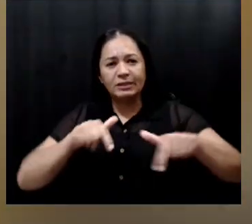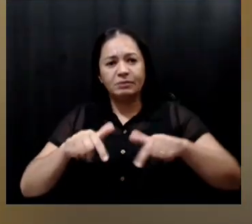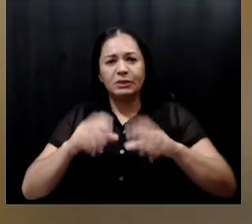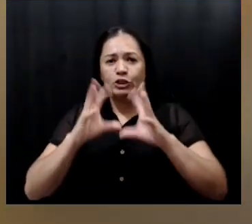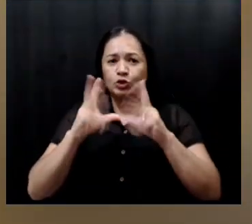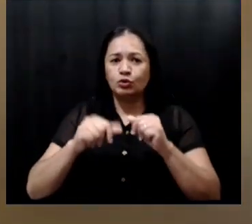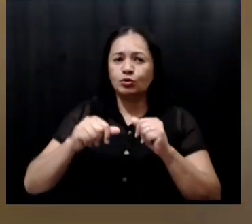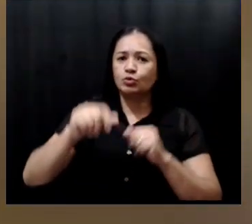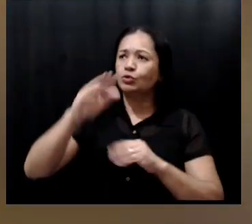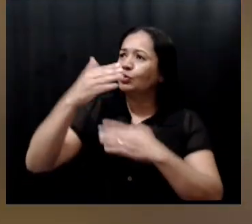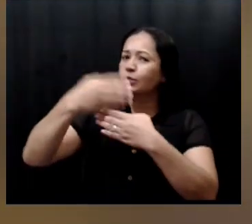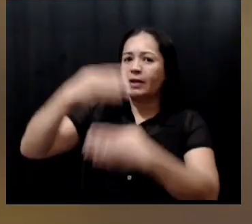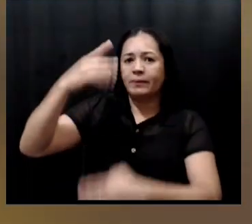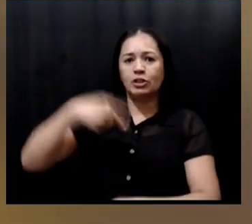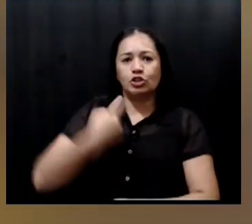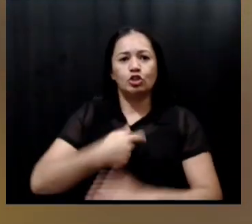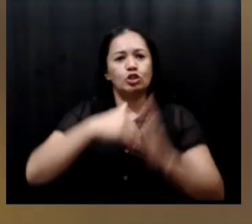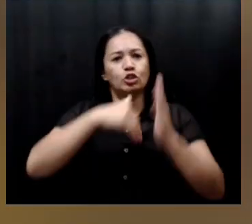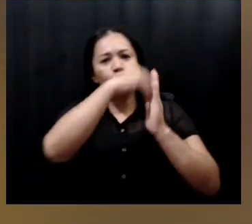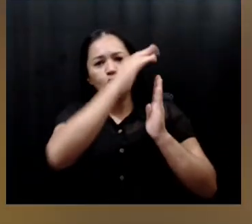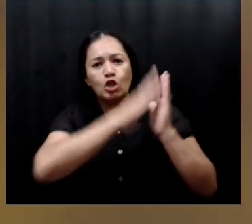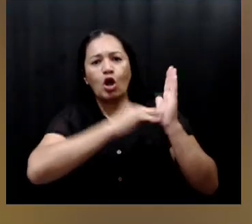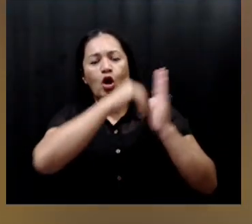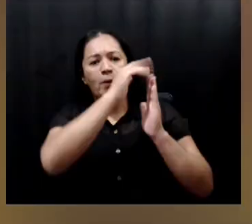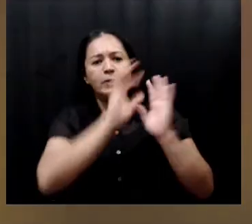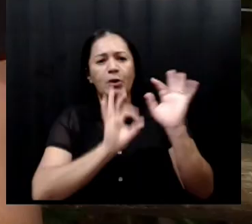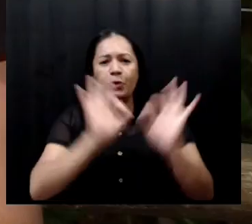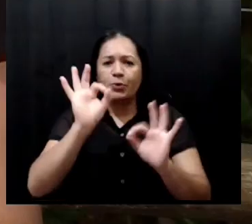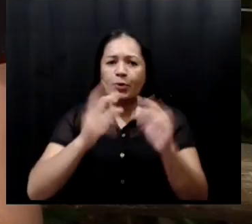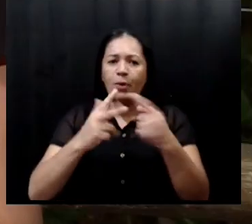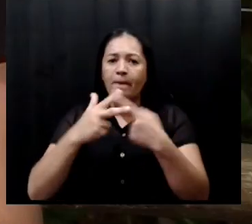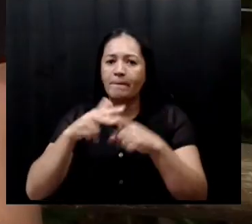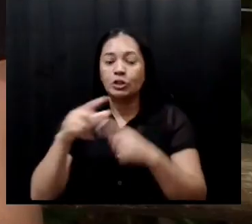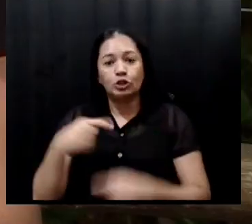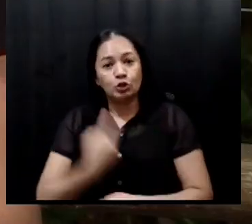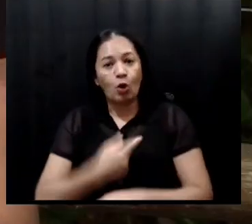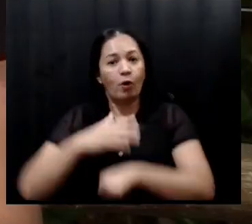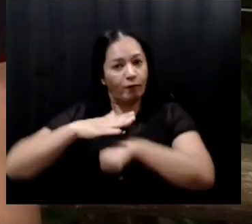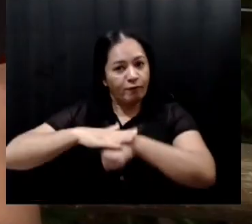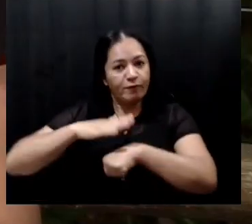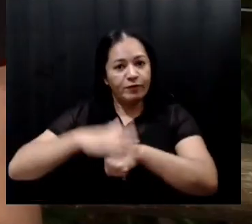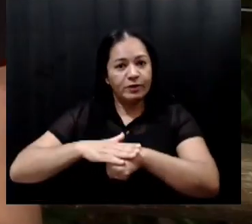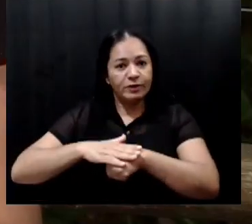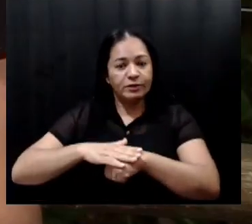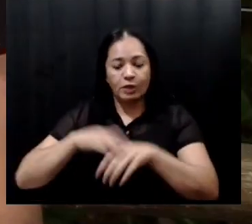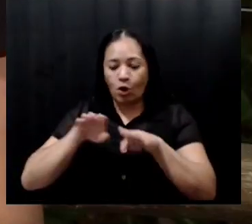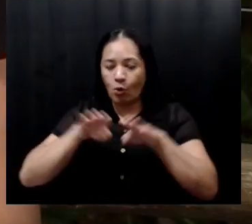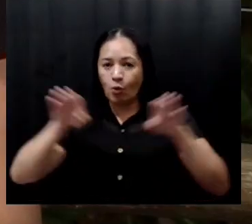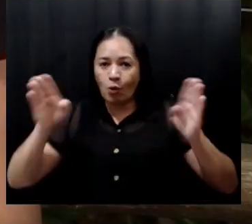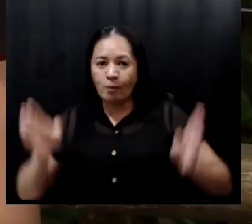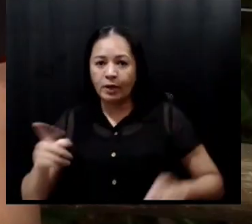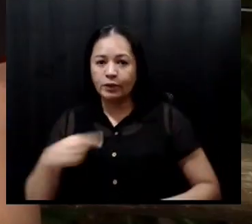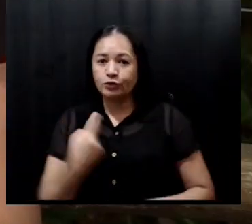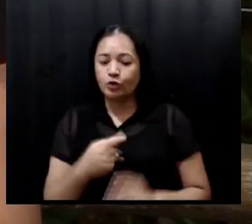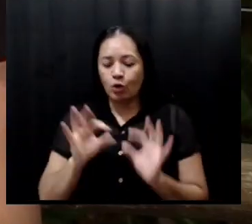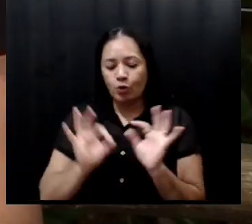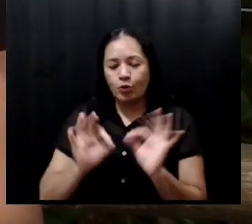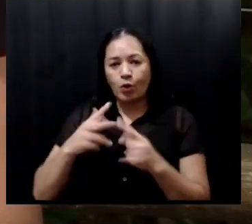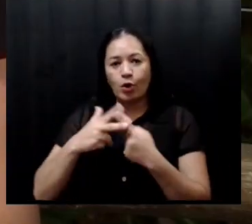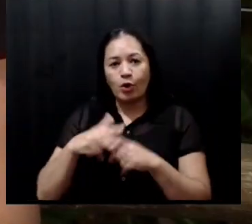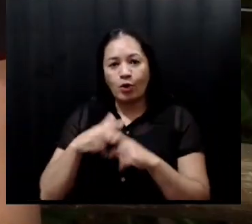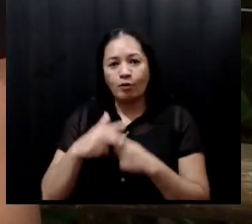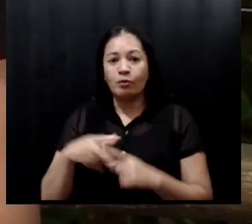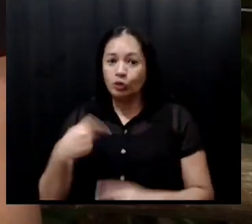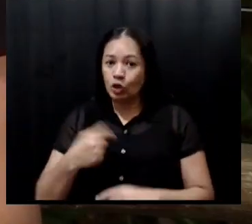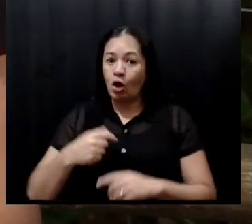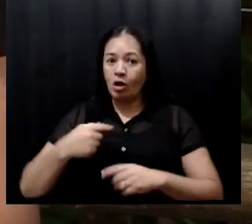que pintamos. Muita reforma que a gente fez aqui foi a gente que fez. O próprio balcão que estava destruído foi a gente que reformou. Então a gente realmente